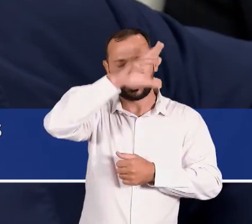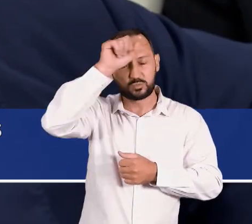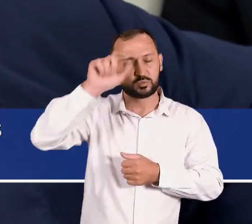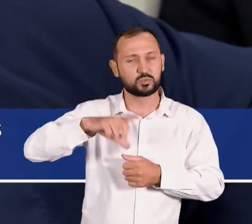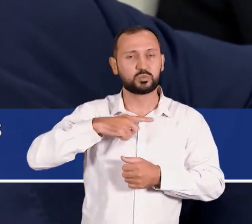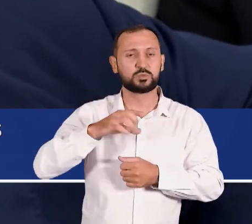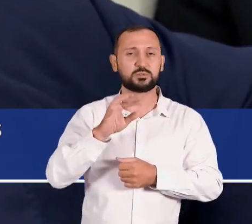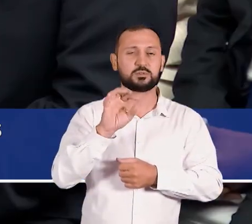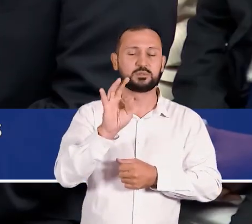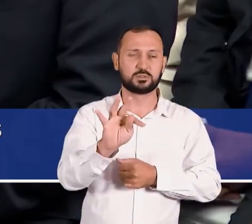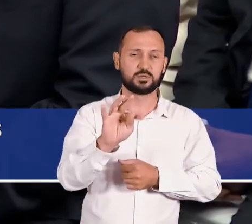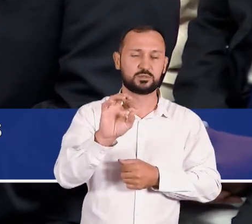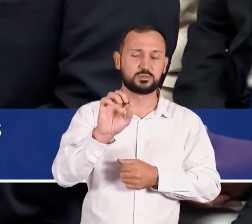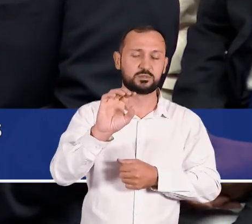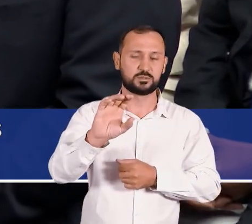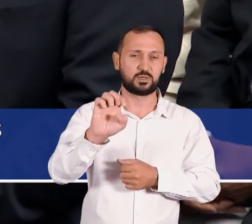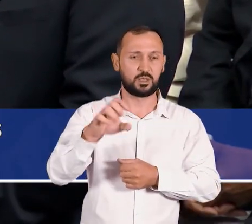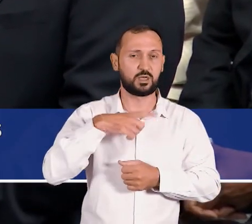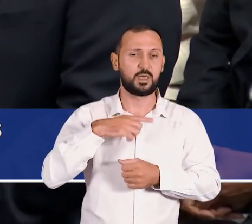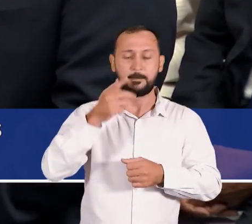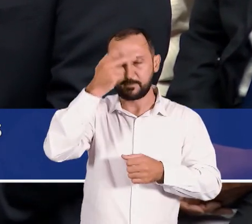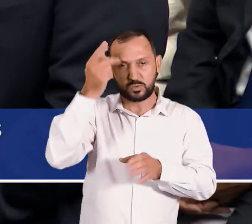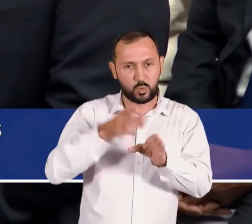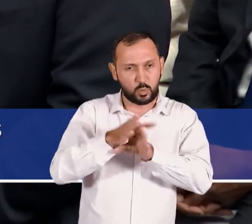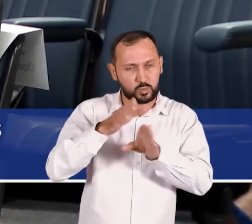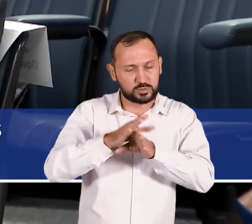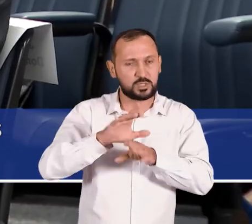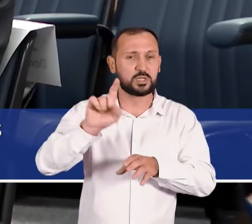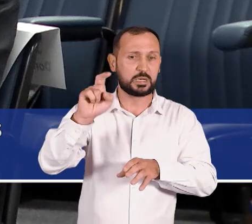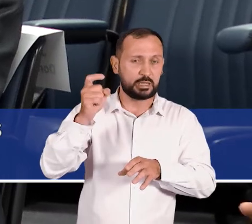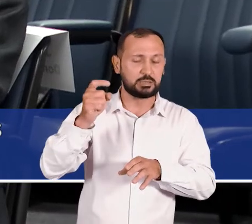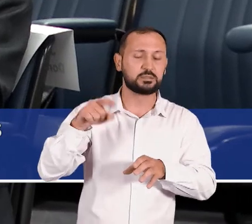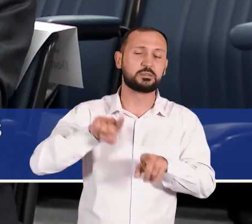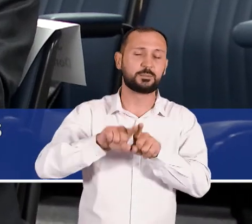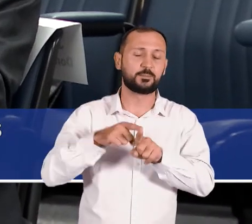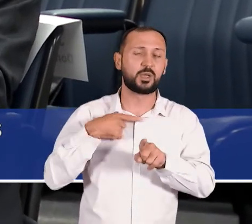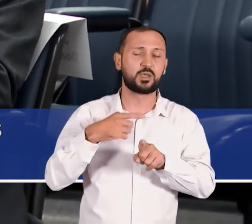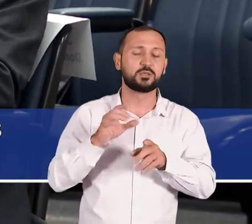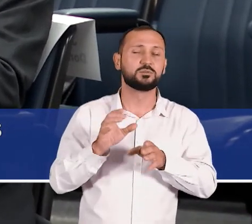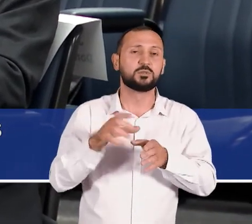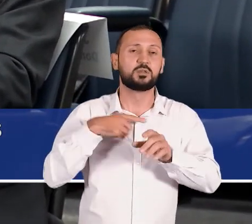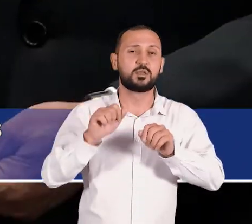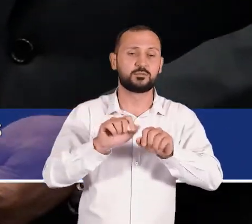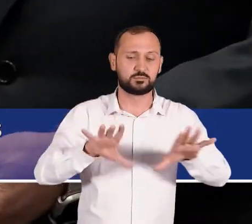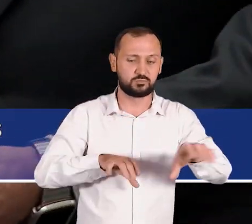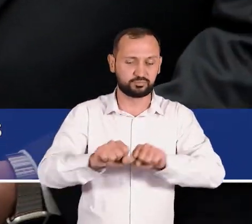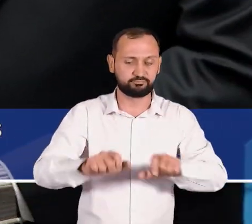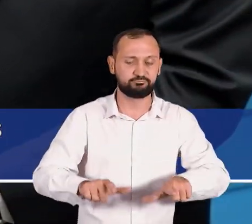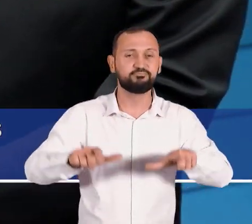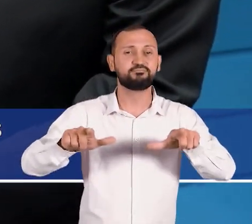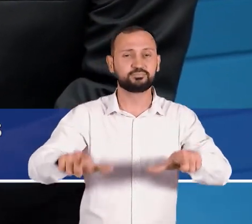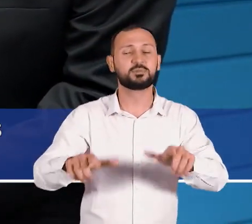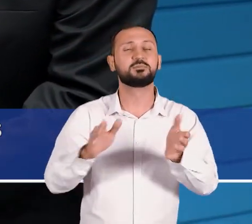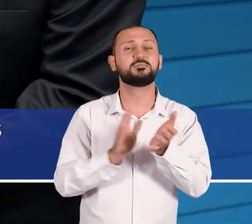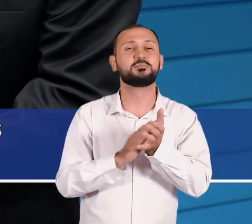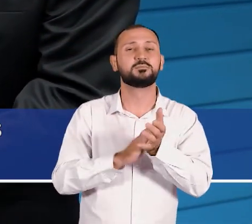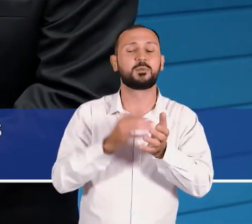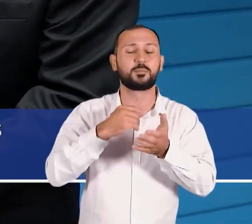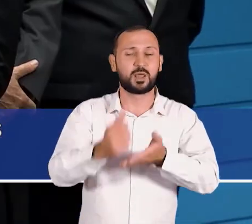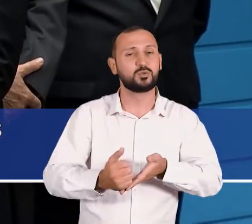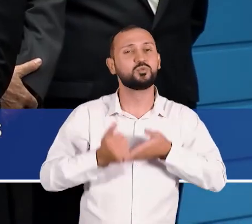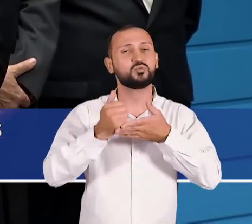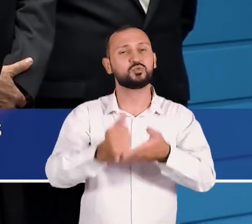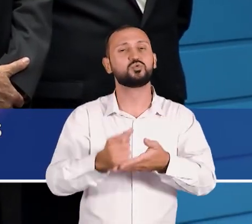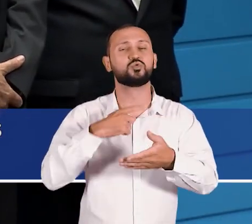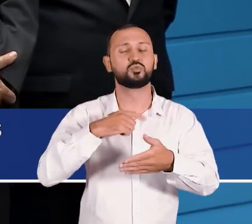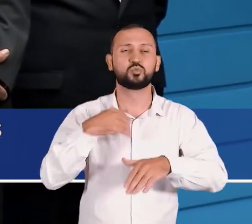o TCE. 19 conselheiros, ex-conselheiros e auditores da Corte de Contas receberam diplomas de honra ao mérito